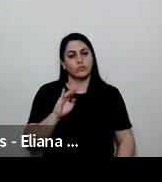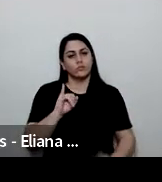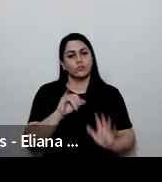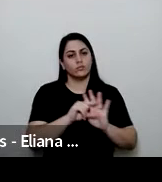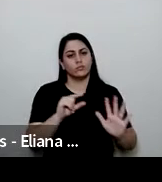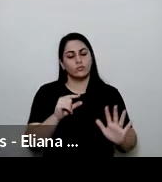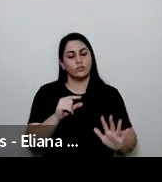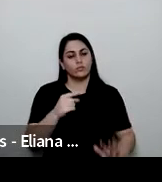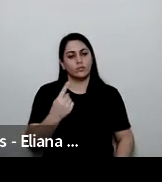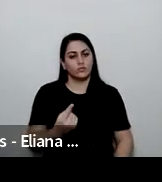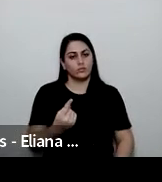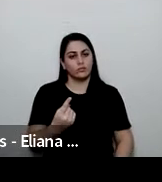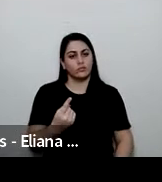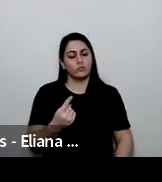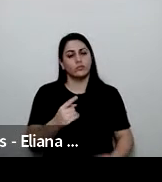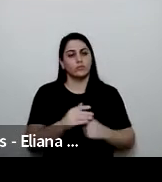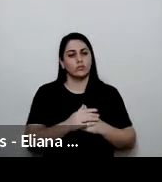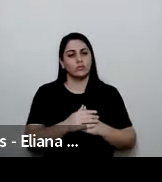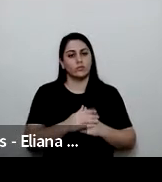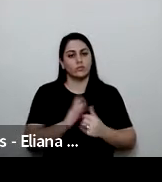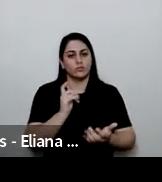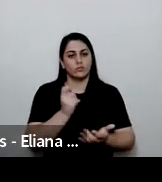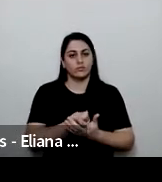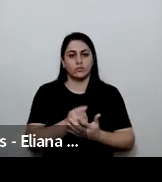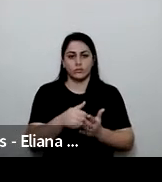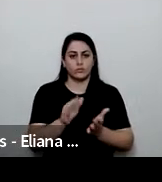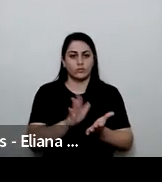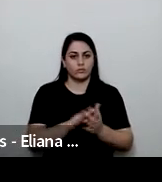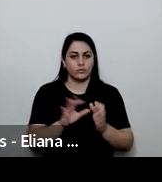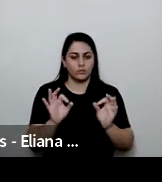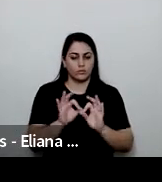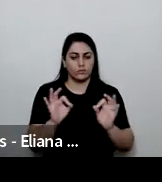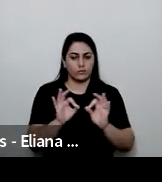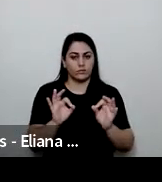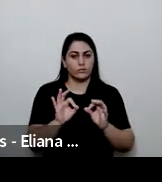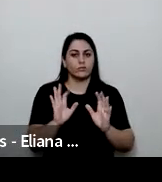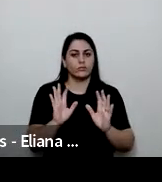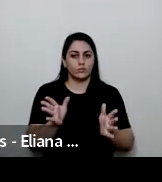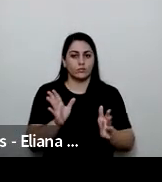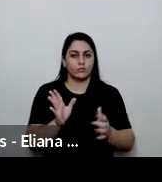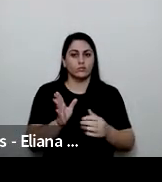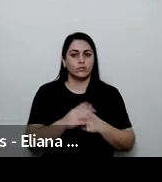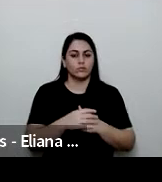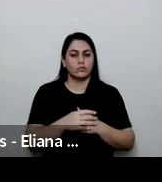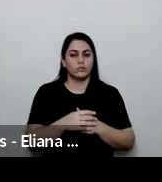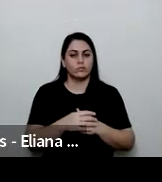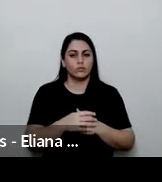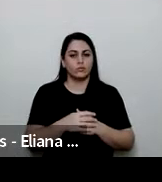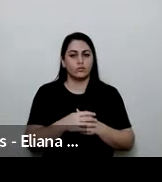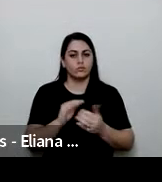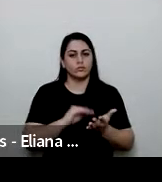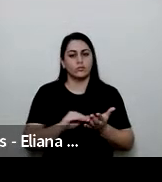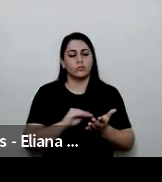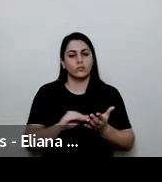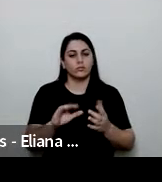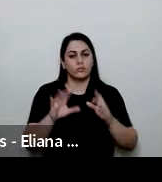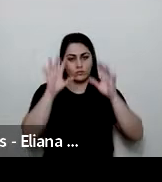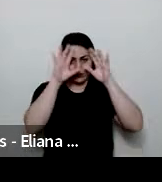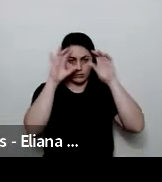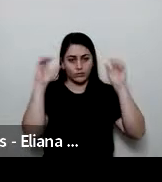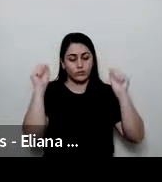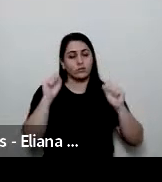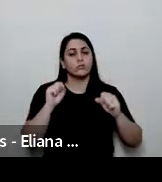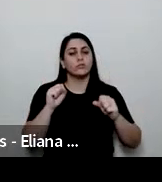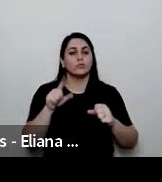bicicleta e novos sempre tenha a teoria dos valores da multa e Berto cantado a secretaria do tribunal ao cartório eleitoral